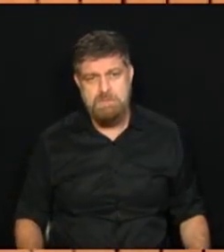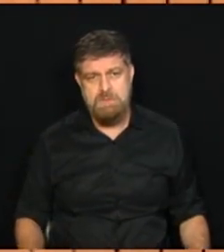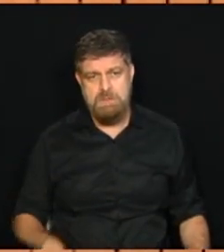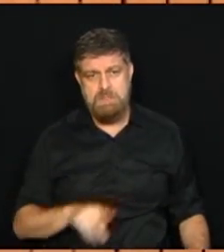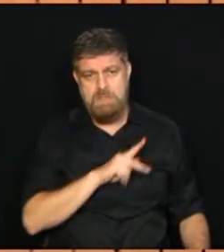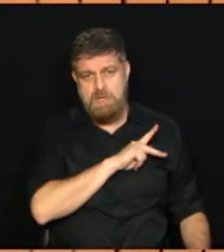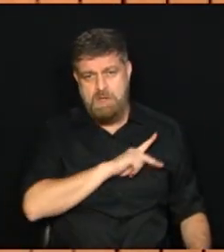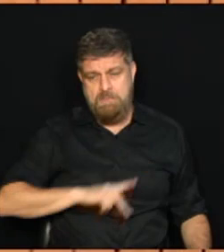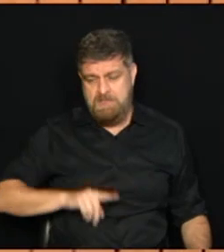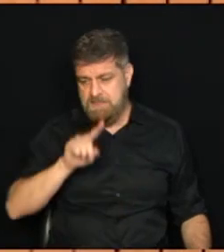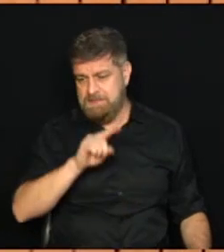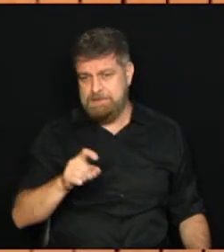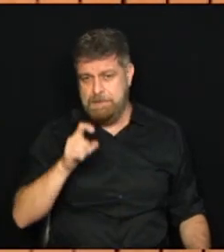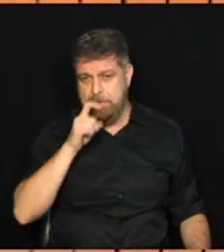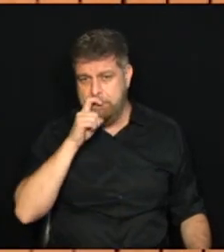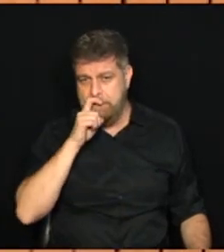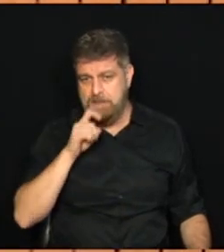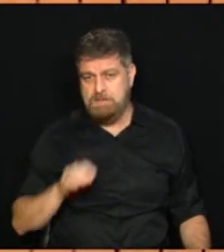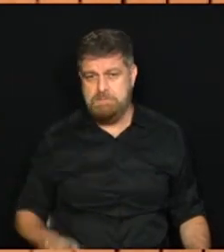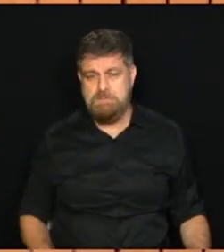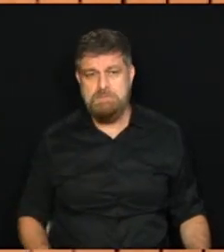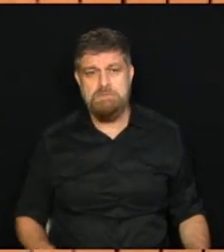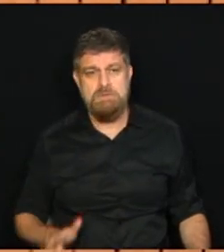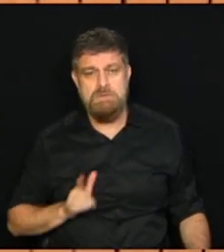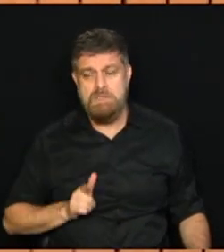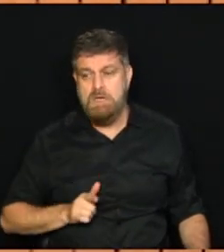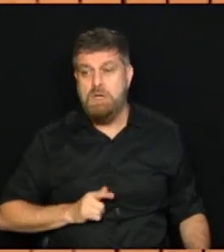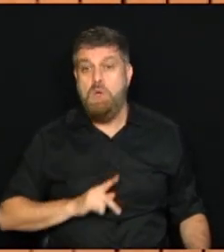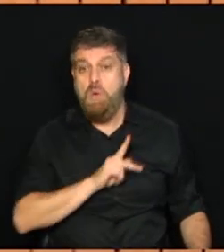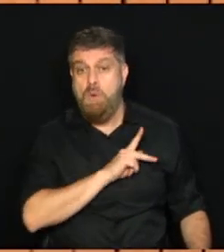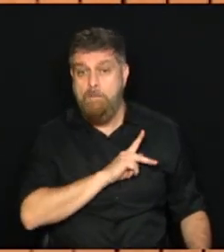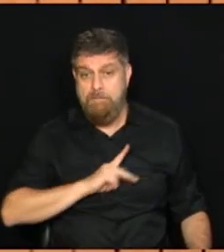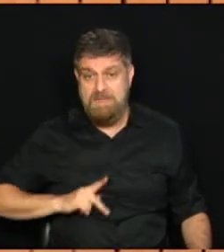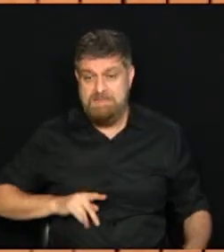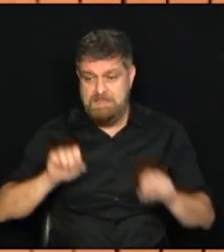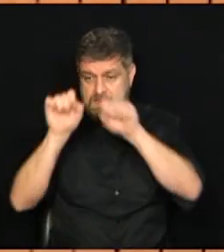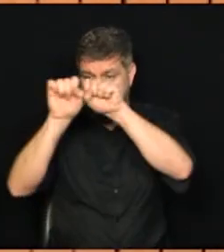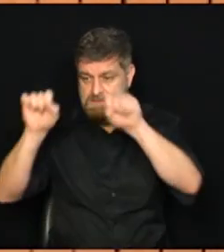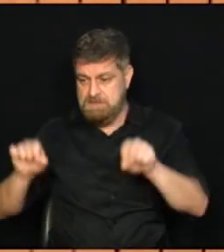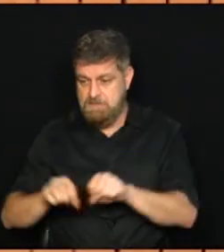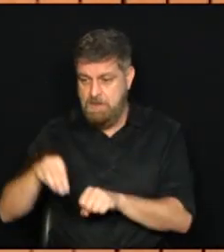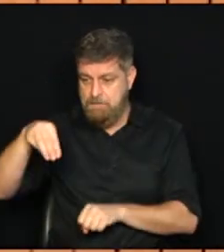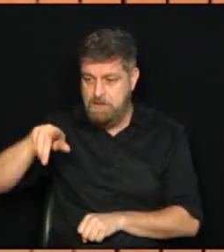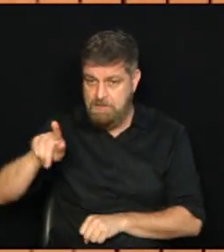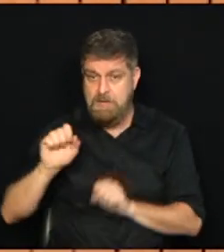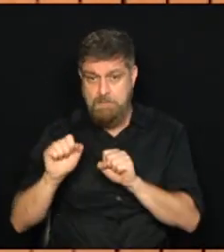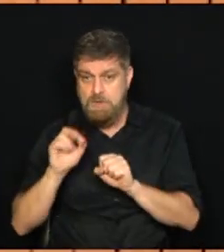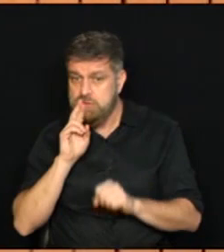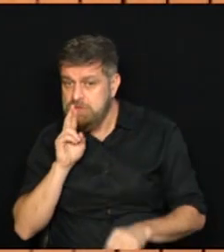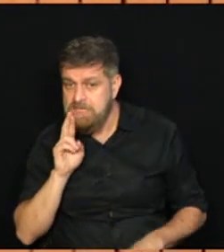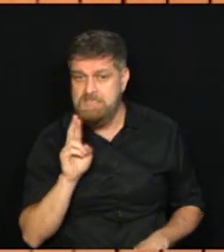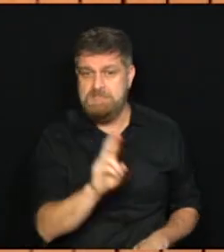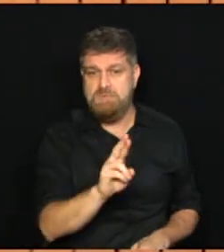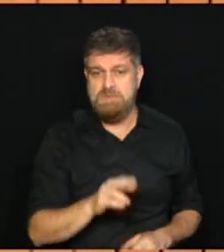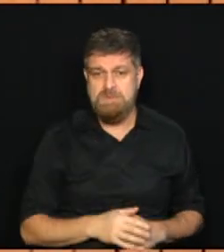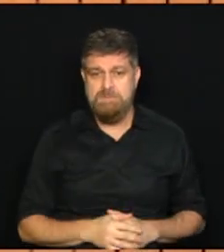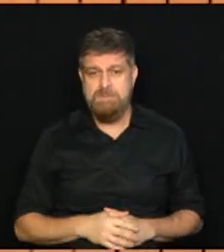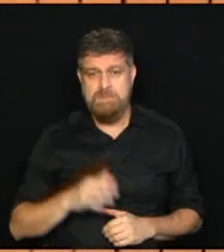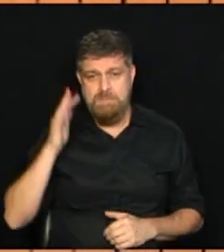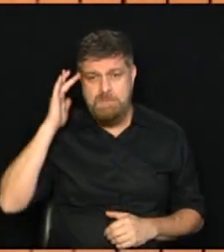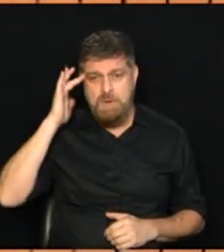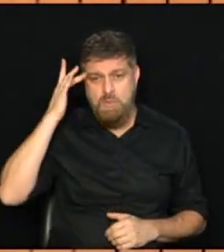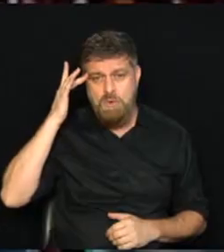presidente consiga responder alguns questionamentos. Pode ser assim? É que eu acho que...